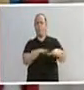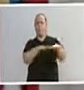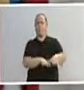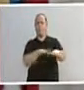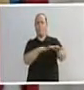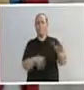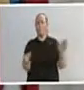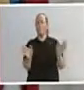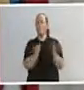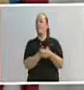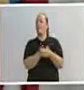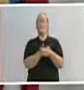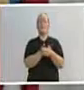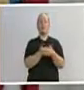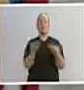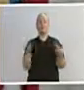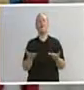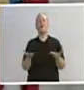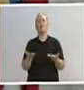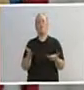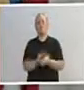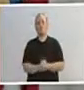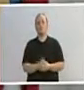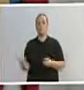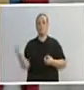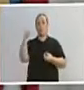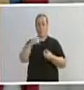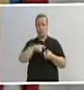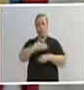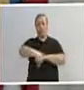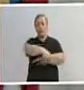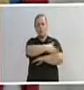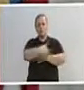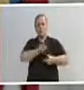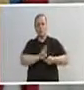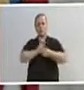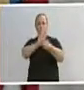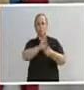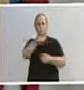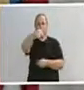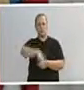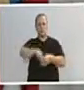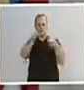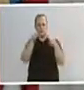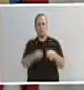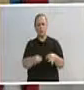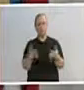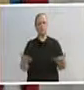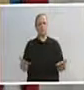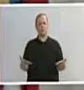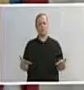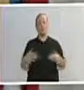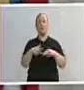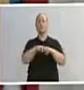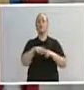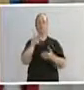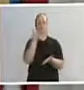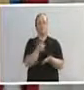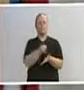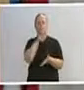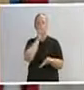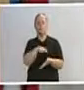e está na hora das panelas voltarem para as ruas para recolocar o Brasil nos trilhos da democracia. Por isso eu faço esse registro na